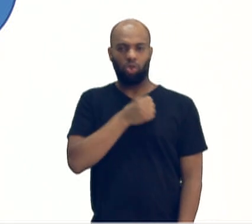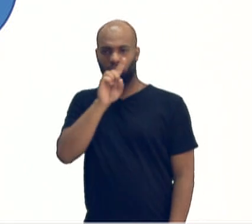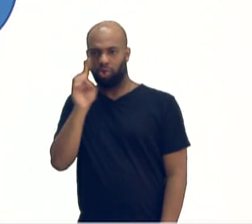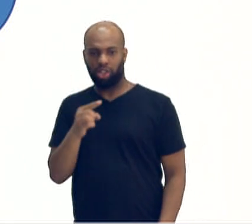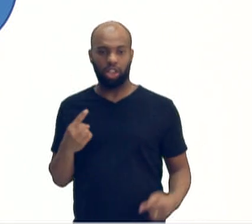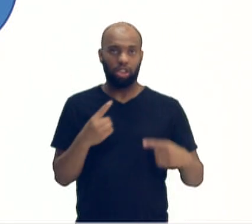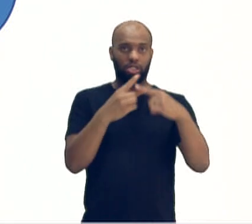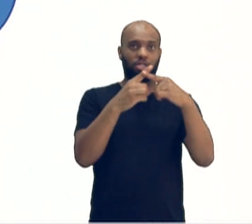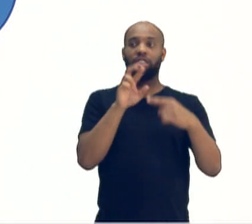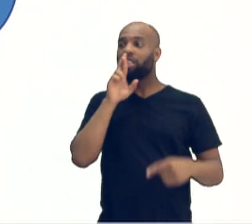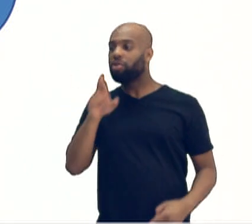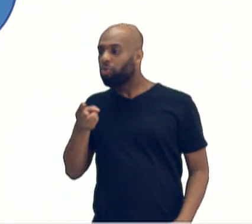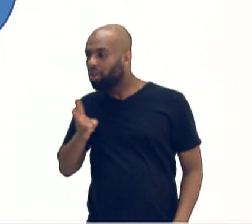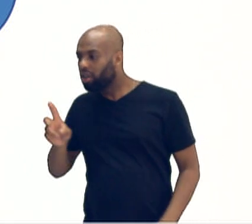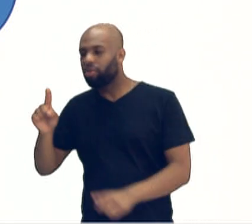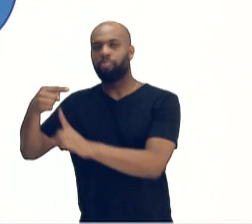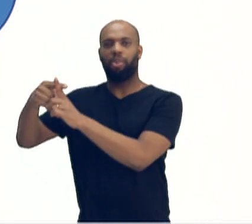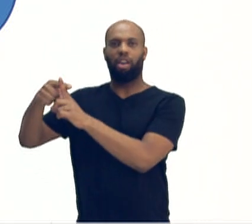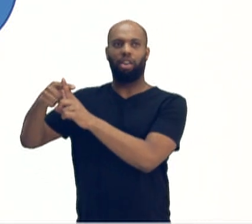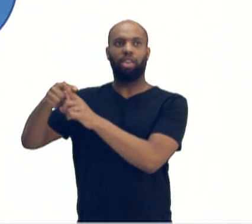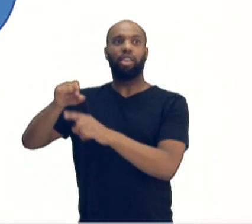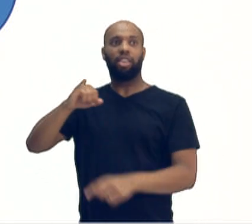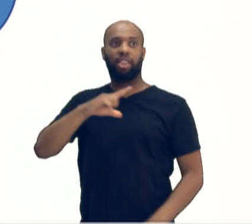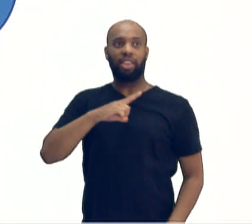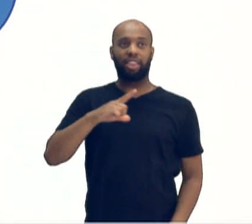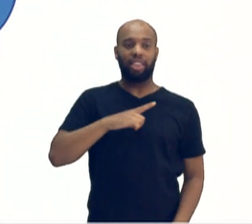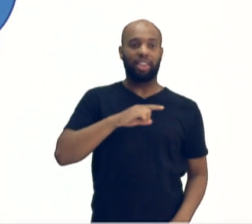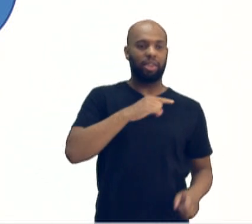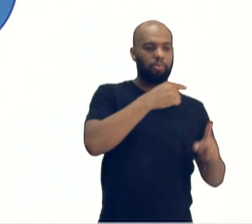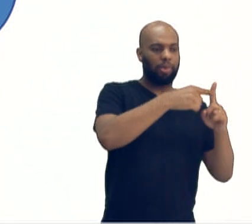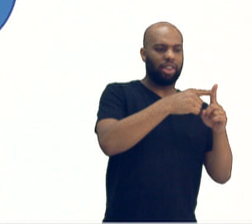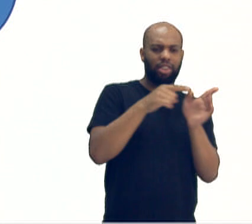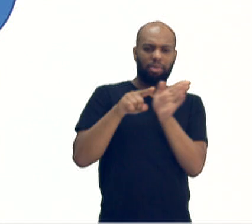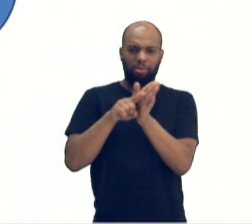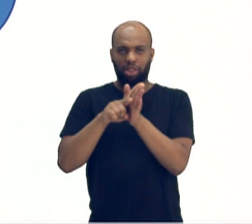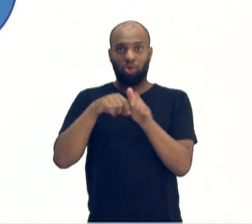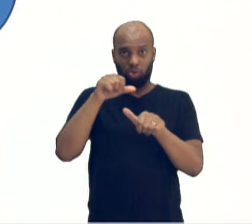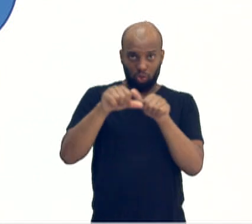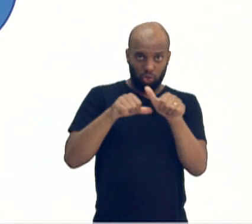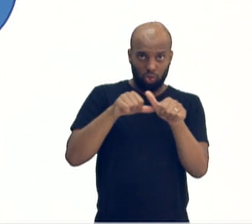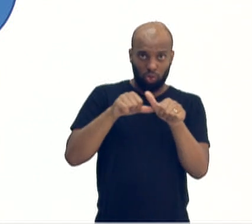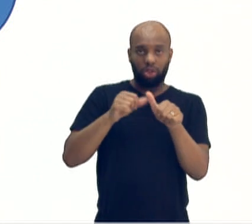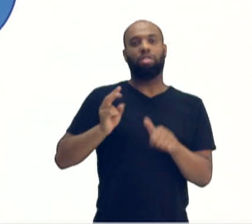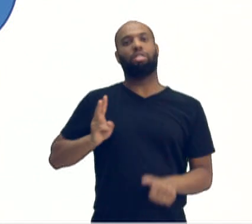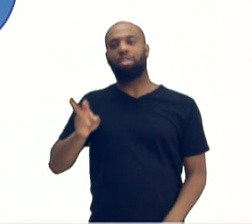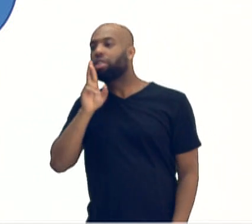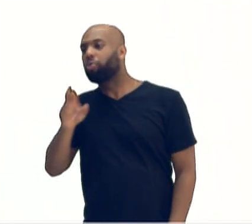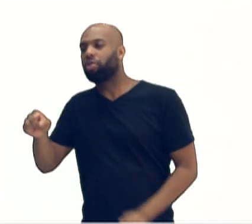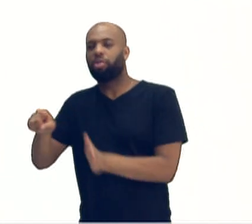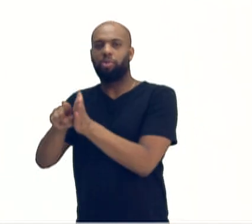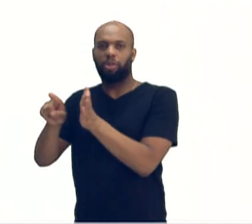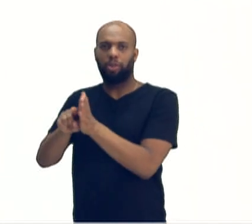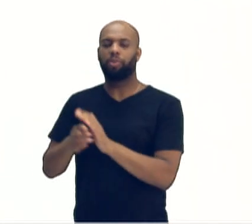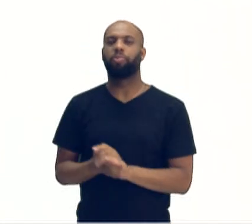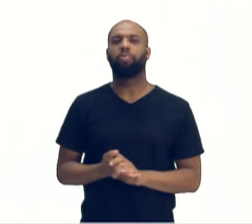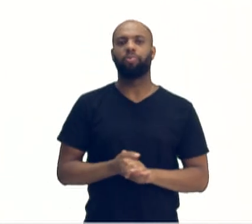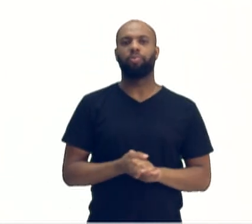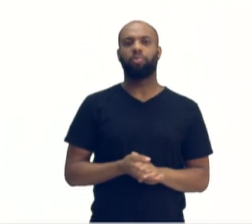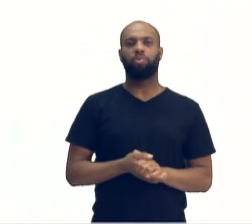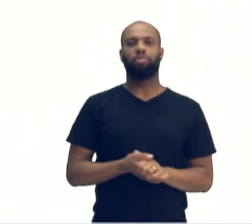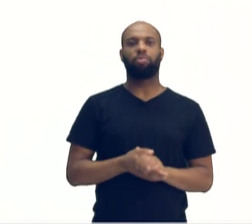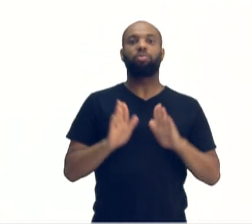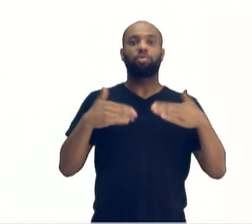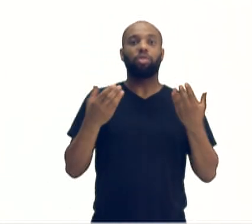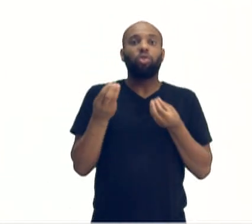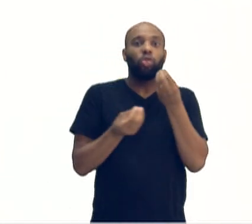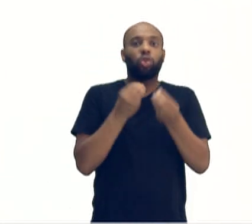resultado, o produto é sempre positivo. Quando são sinais diferentes, o produto é sempre negativo. Muito bem.